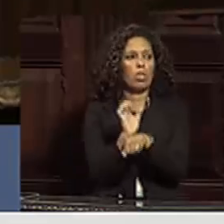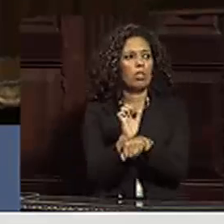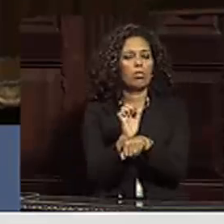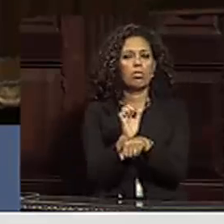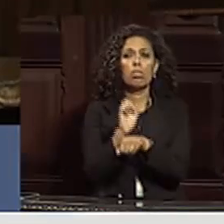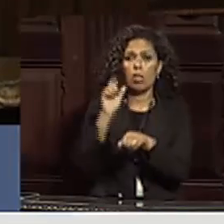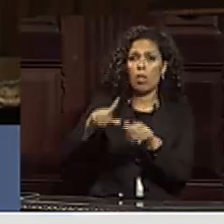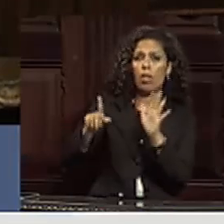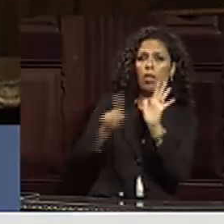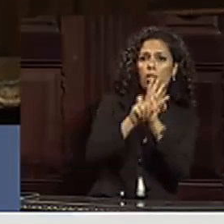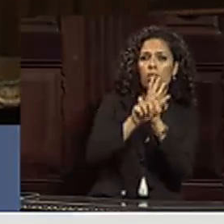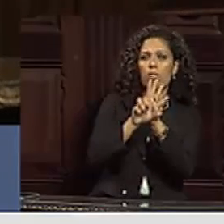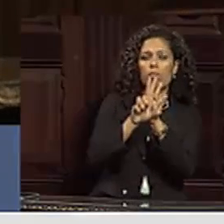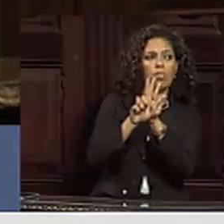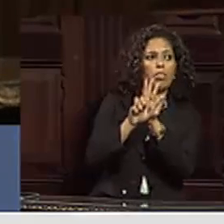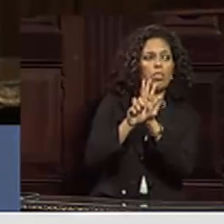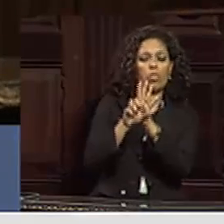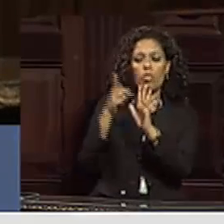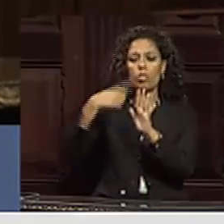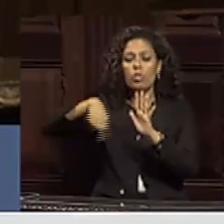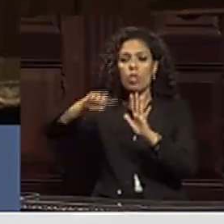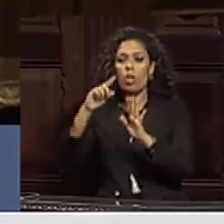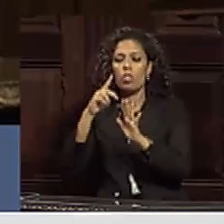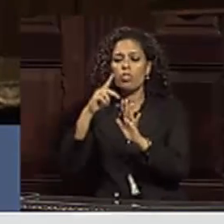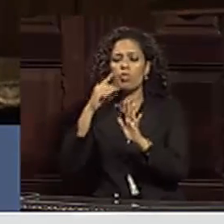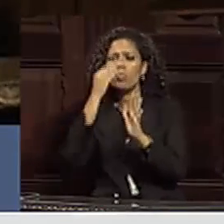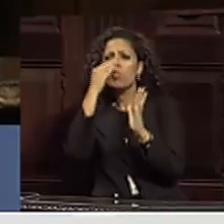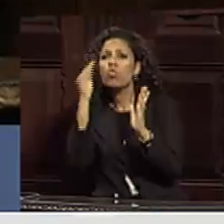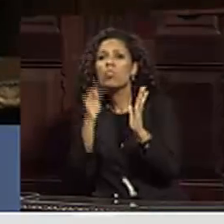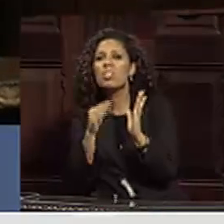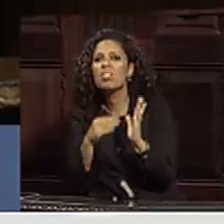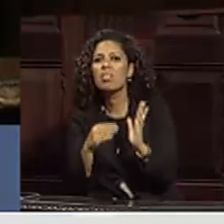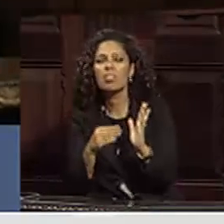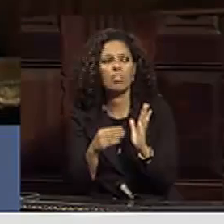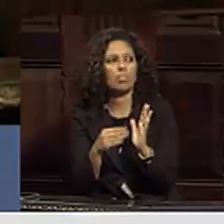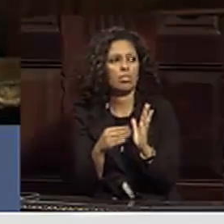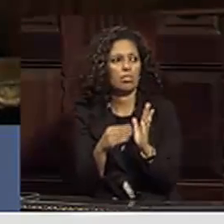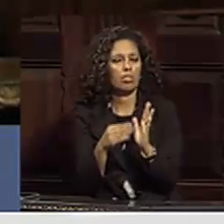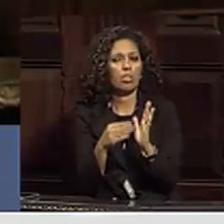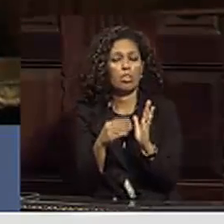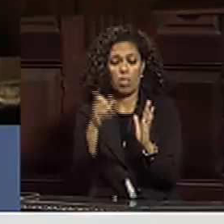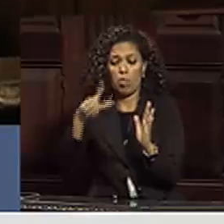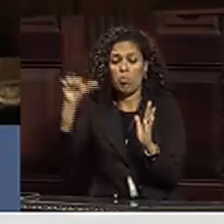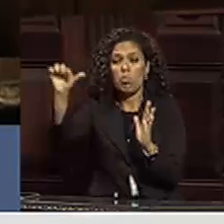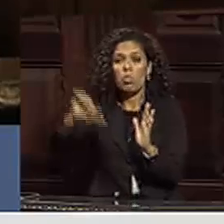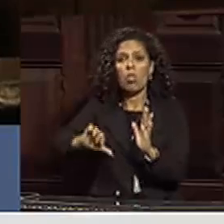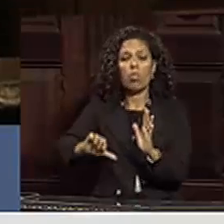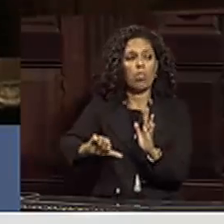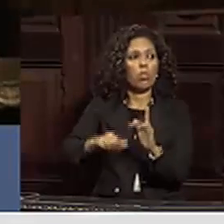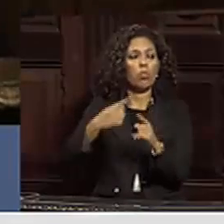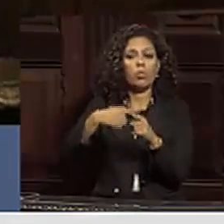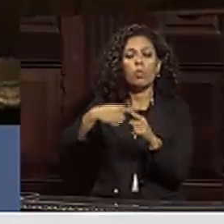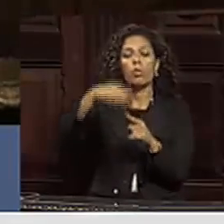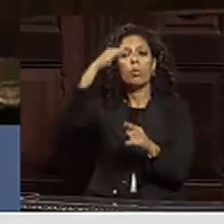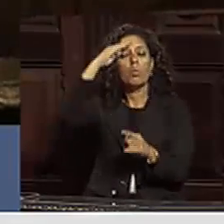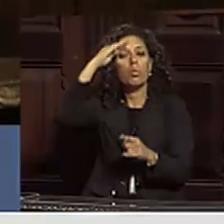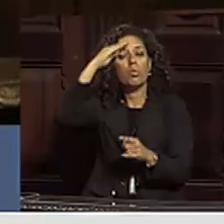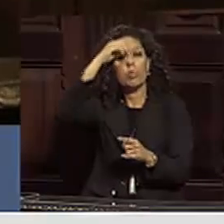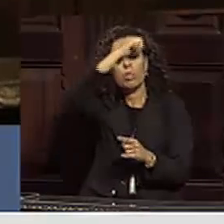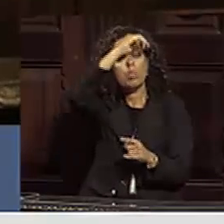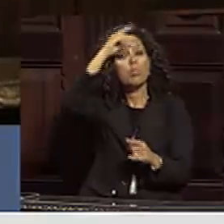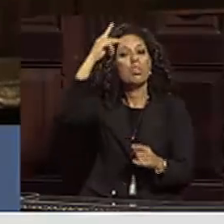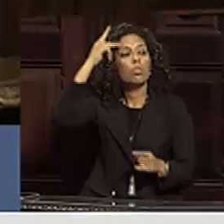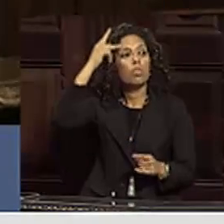lei, não estamos fazendo favor. A coisa pior ainda é que os guardas municipais,